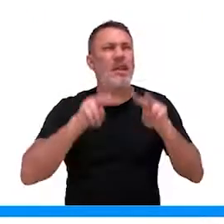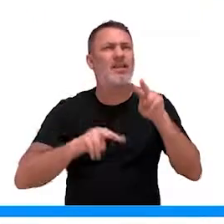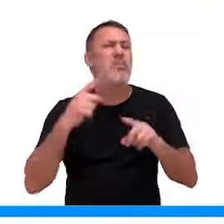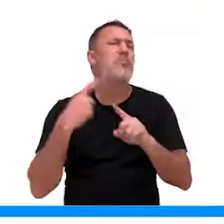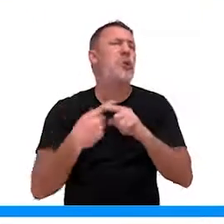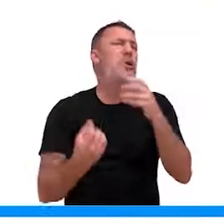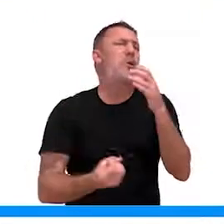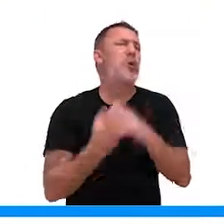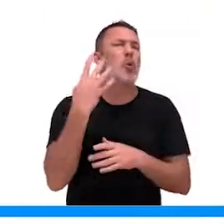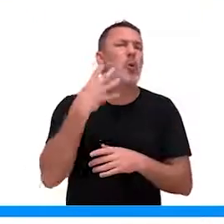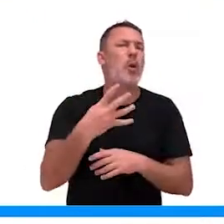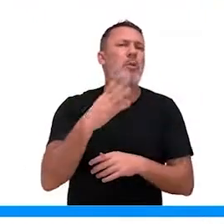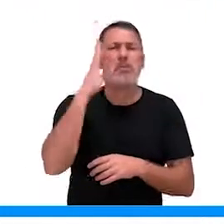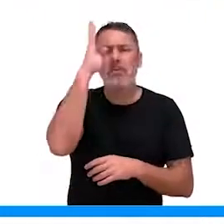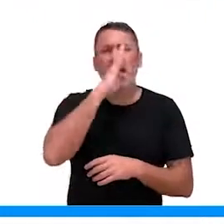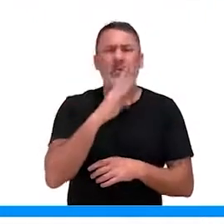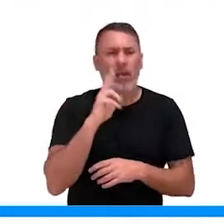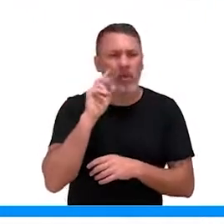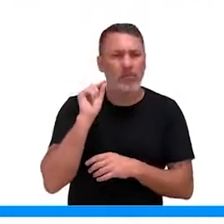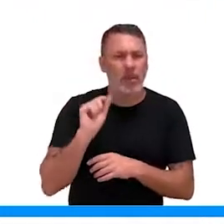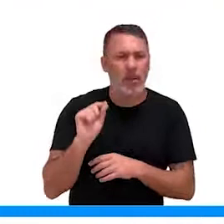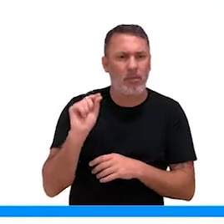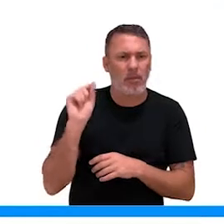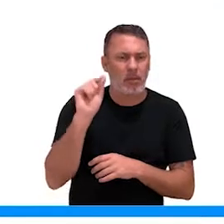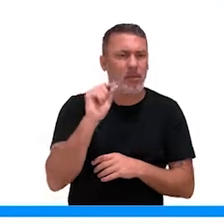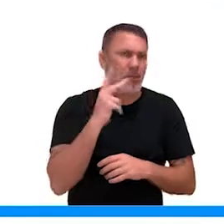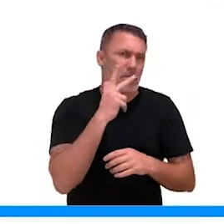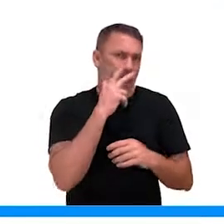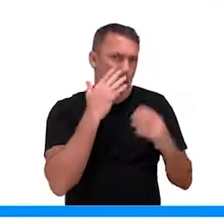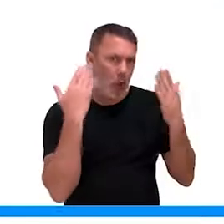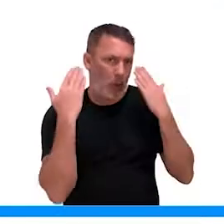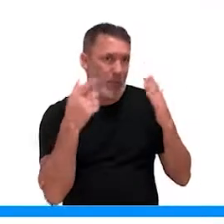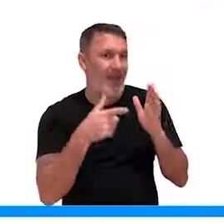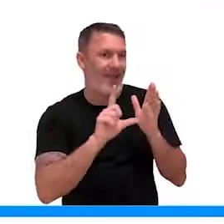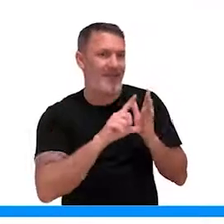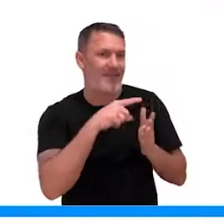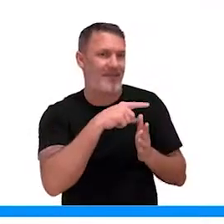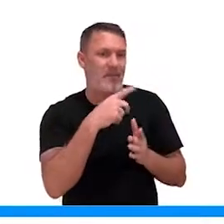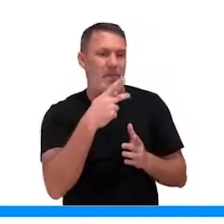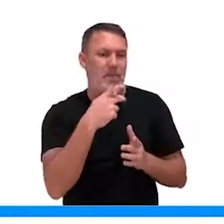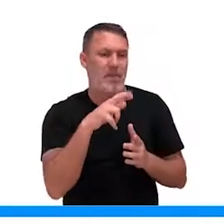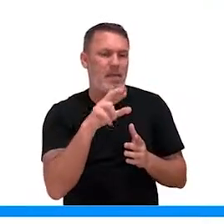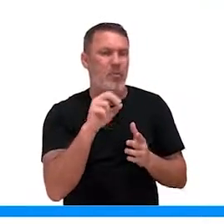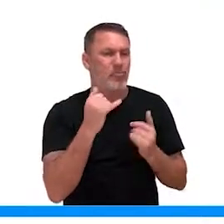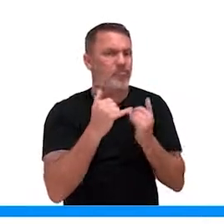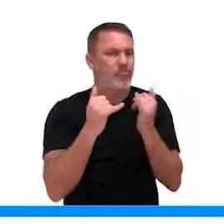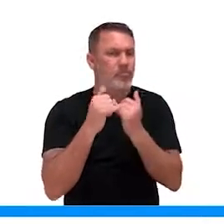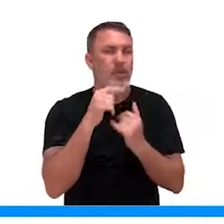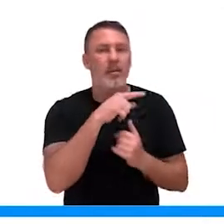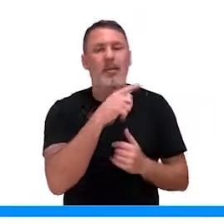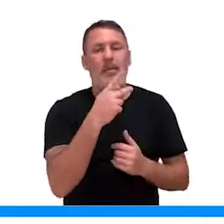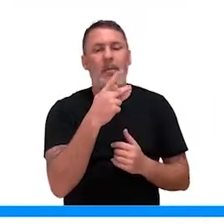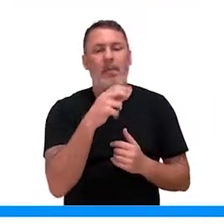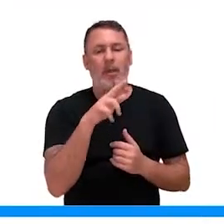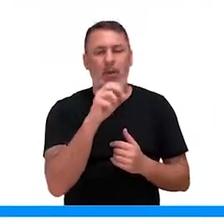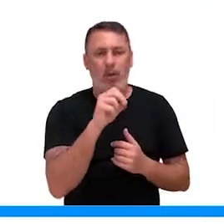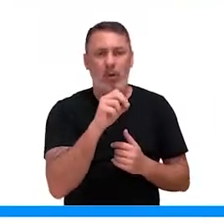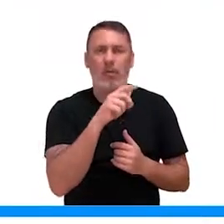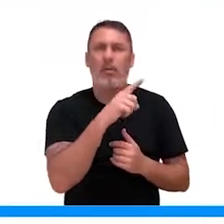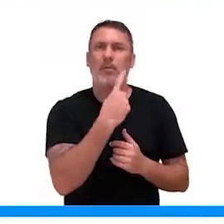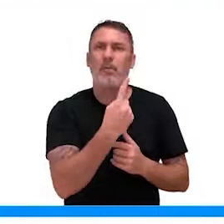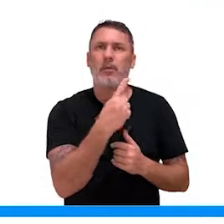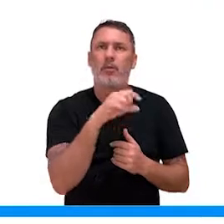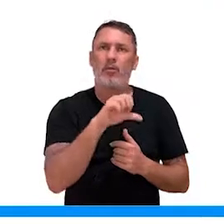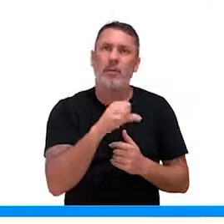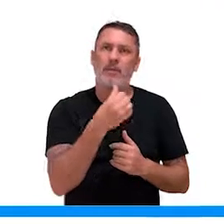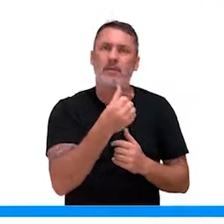analisados e considerados muito próximos em relação ao de Pedro Geiger. A regionalização de Pedro Geiger foi em 1967, ela